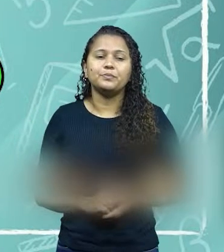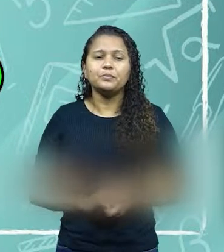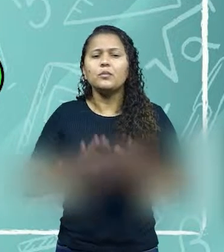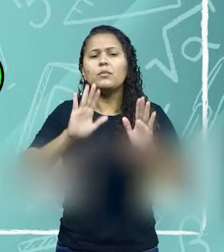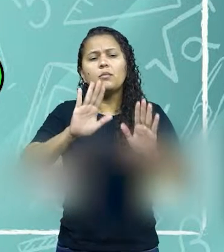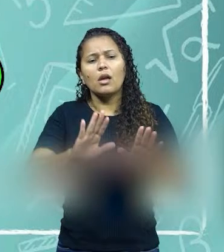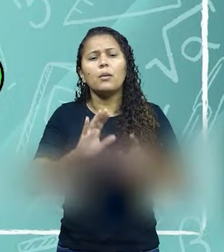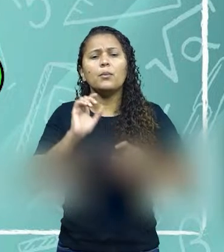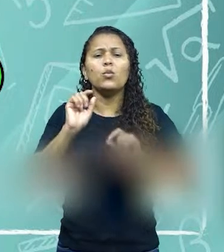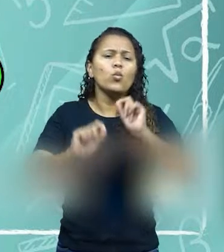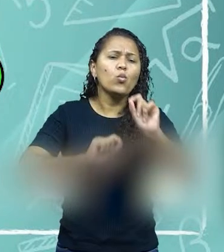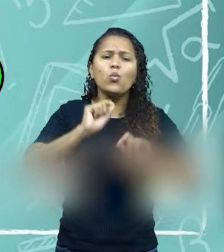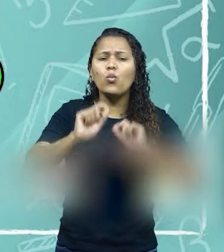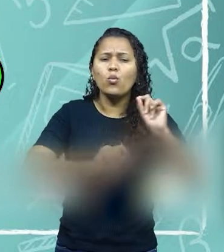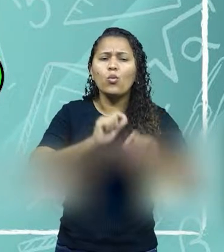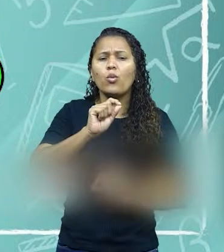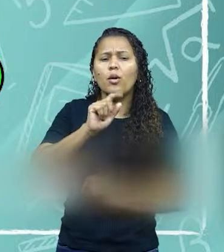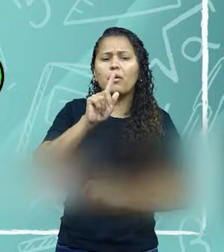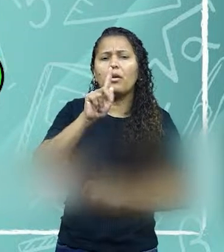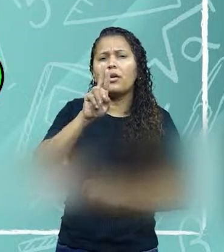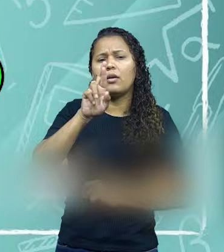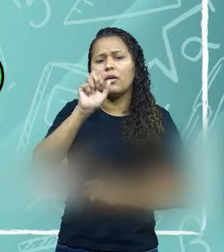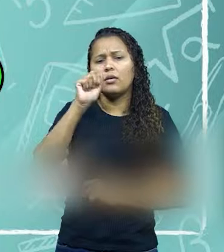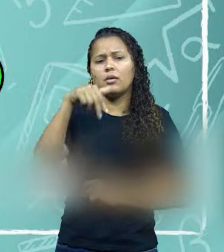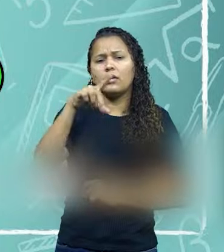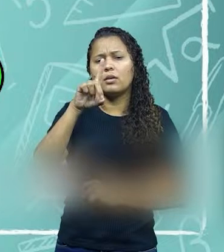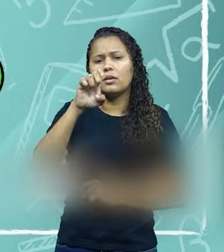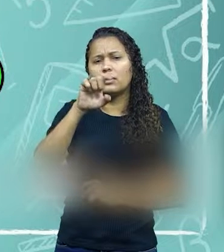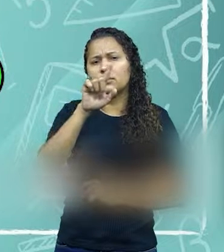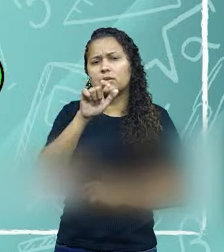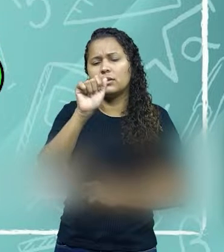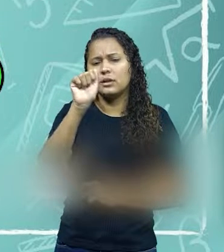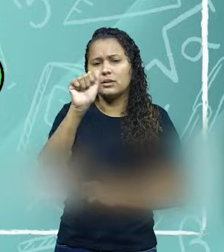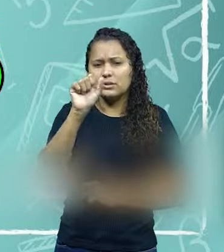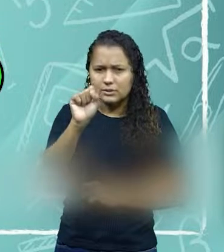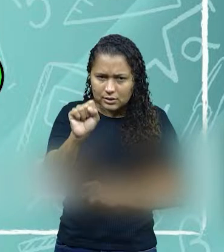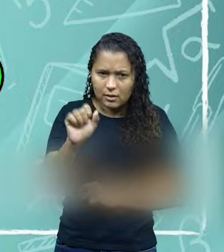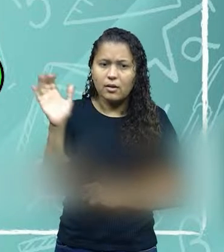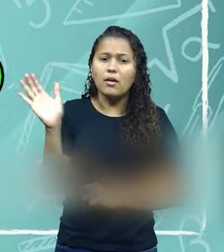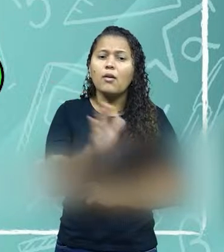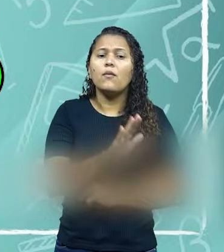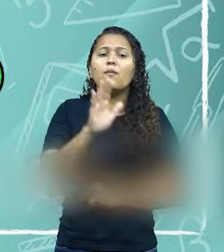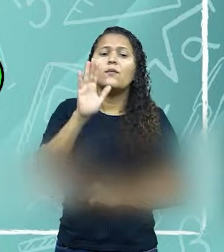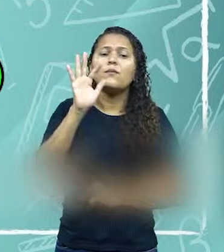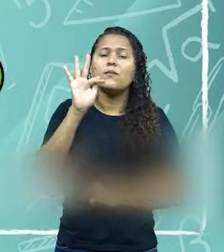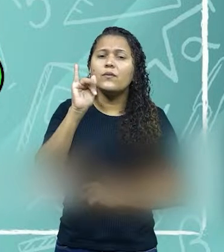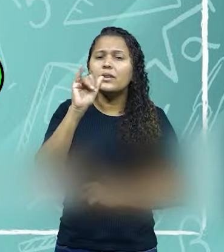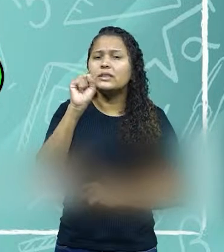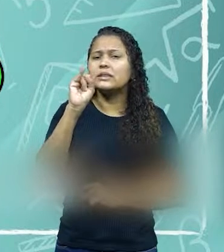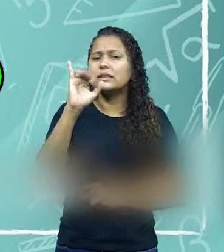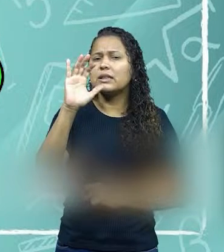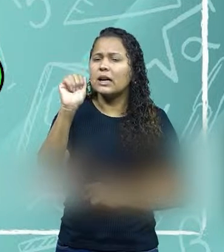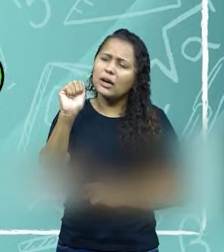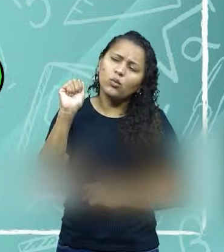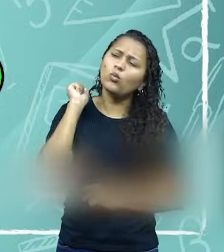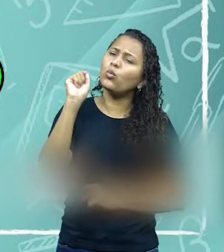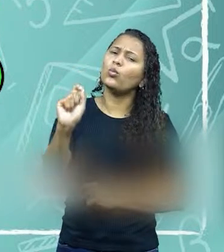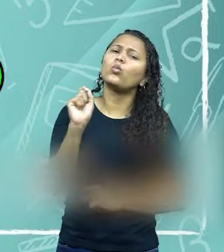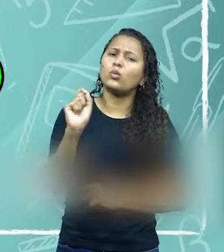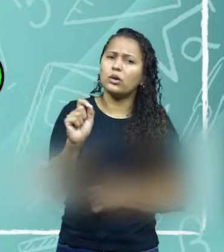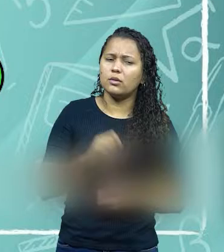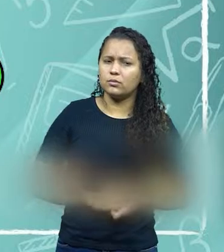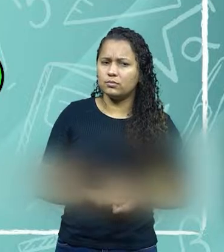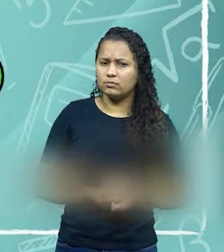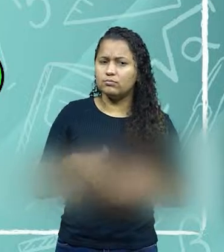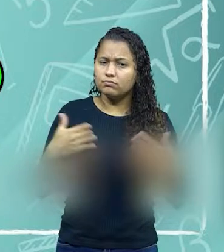física? A gente falou que esse sistema ele é formado por 7 grandezas físicas. E o que é uma grandeza física, professora? Bom,